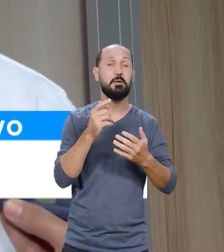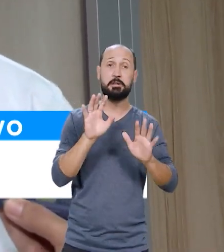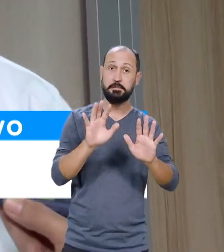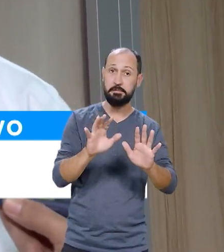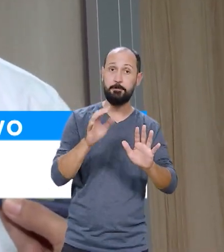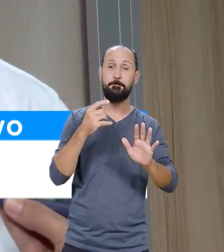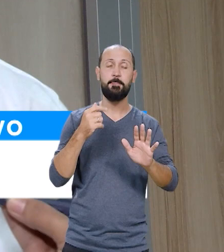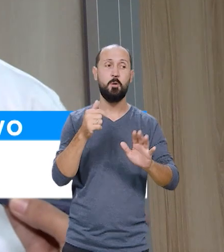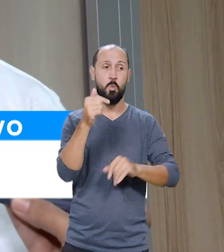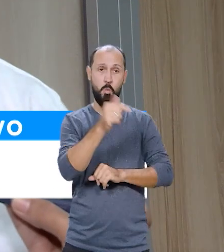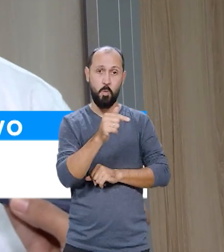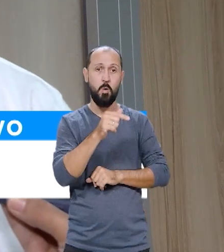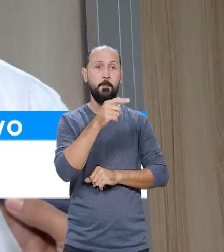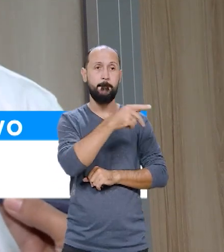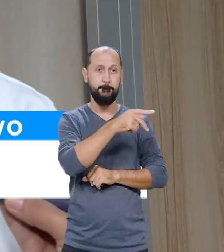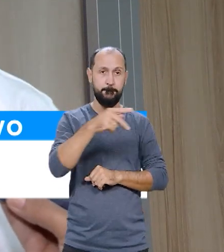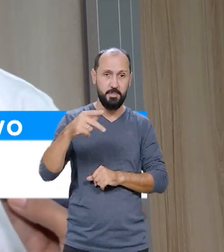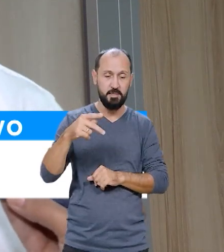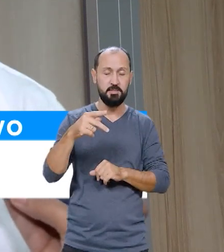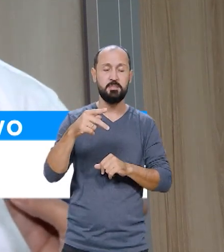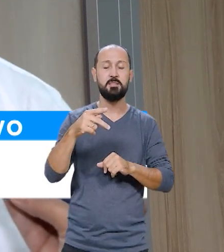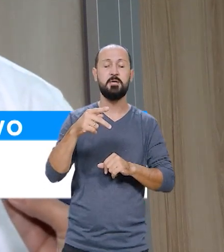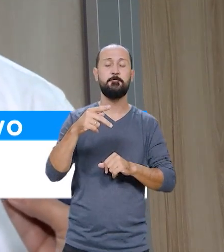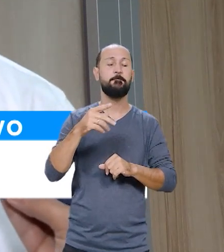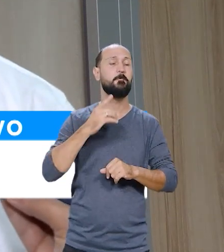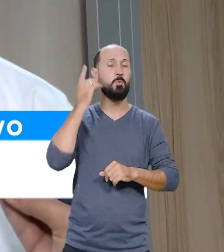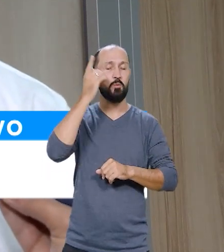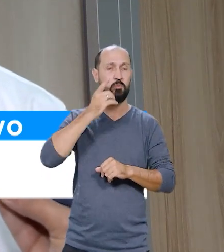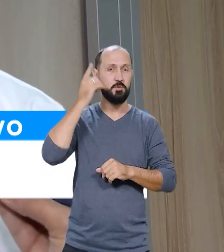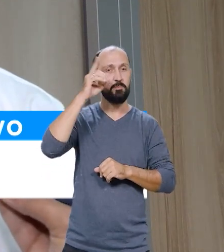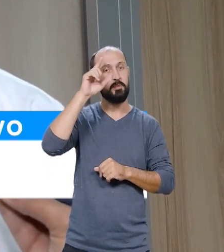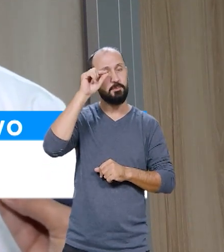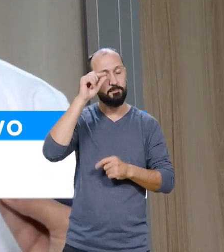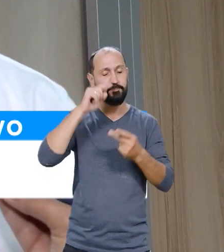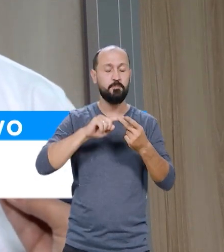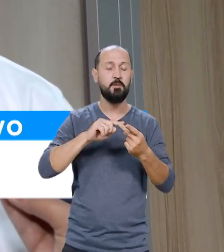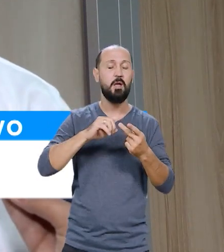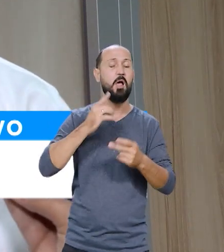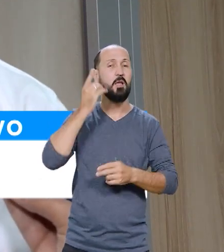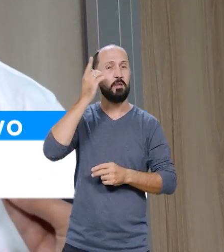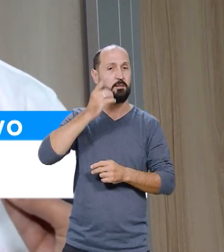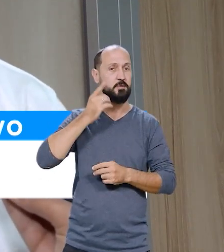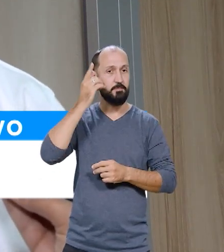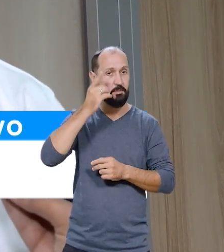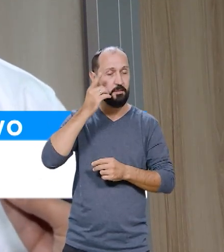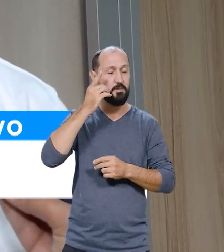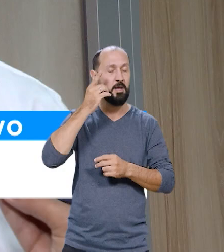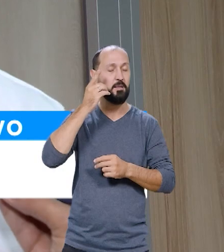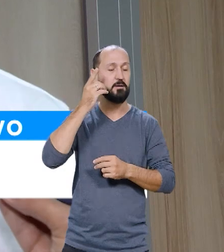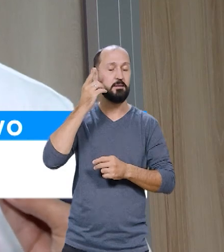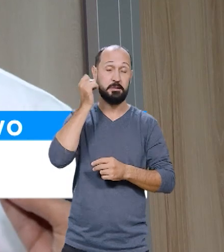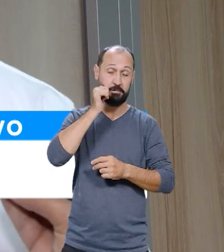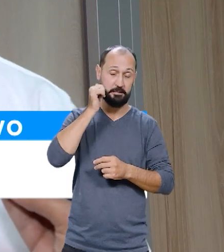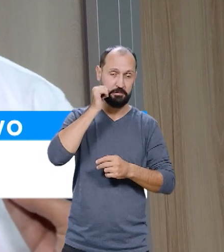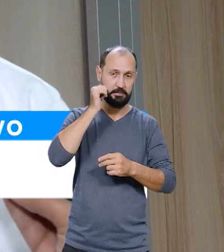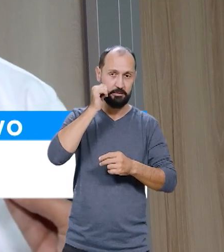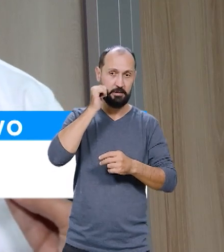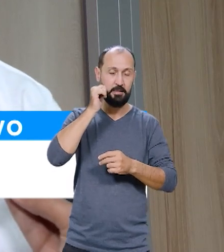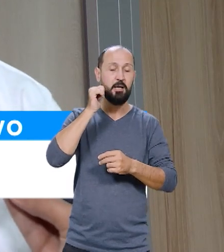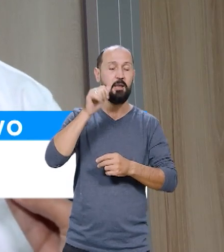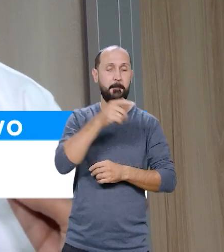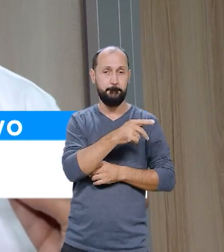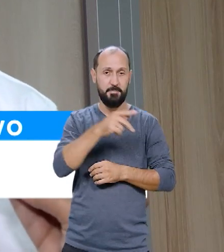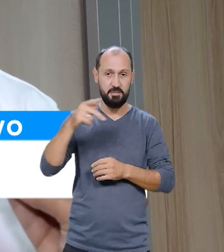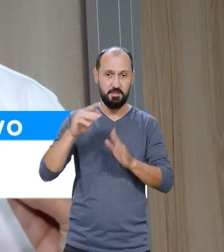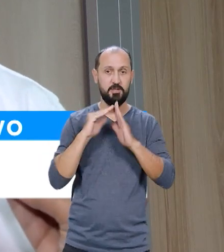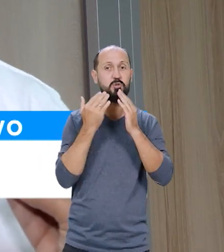desafio no qual tanto o presidente desta Casa de Leis, deputado Gerson Claro, e a deputada que é a presidente da escola, a deputada